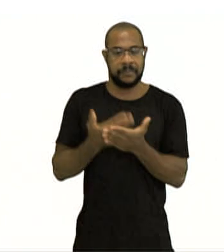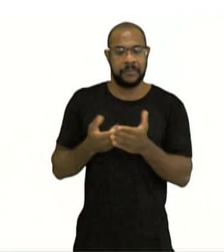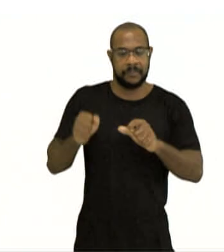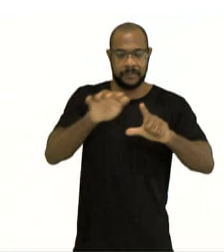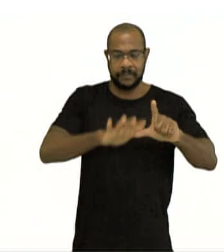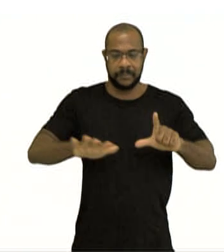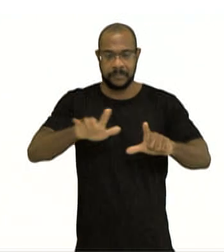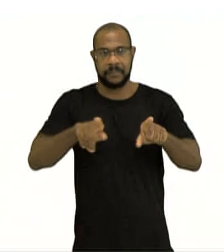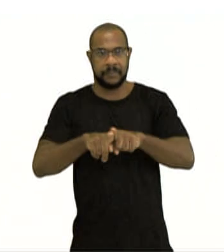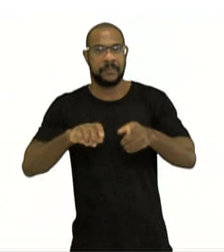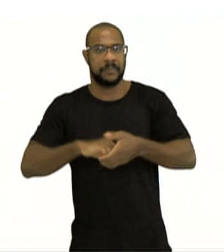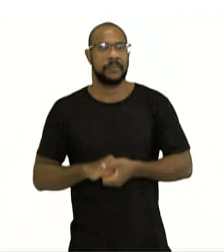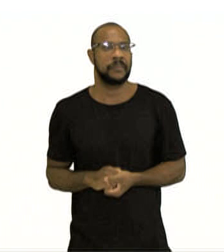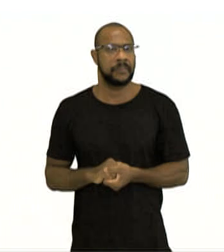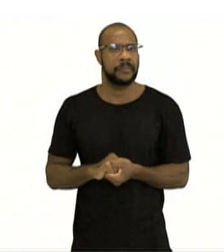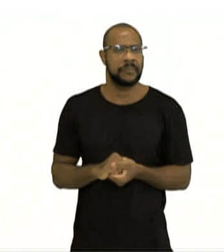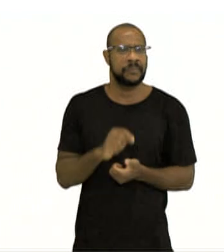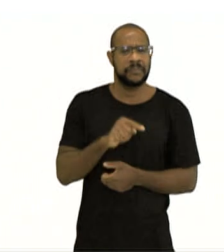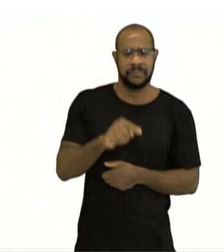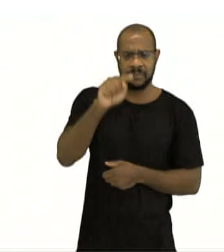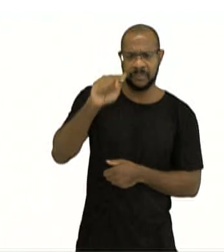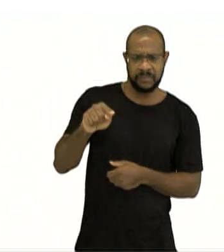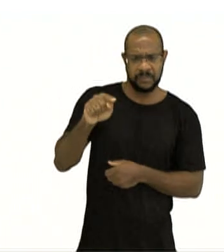Um acento muda tudo?